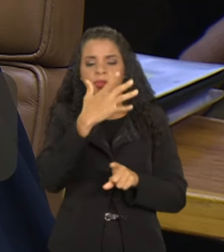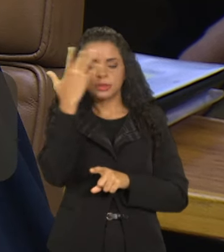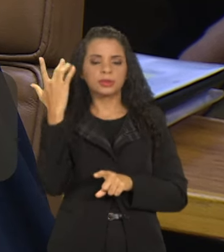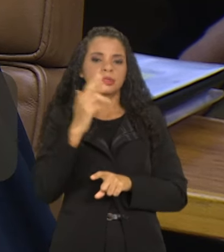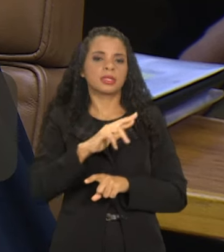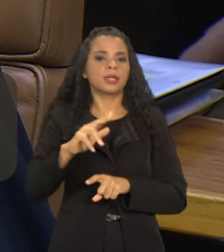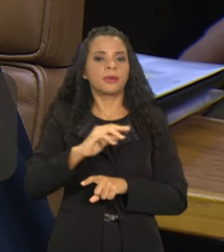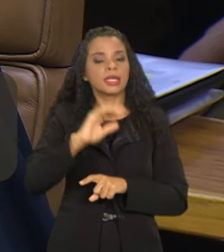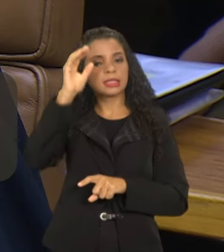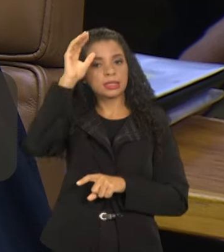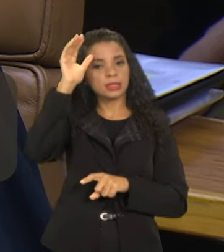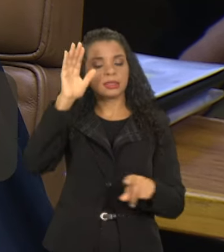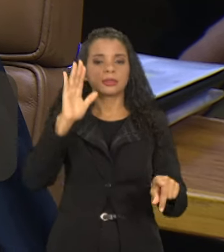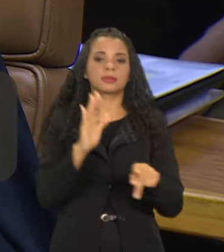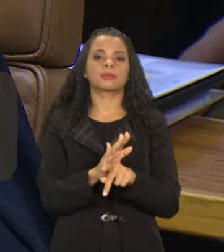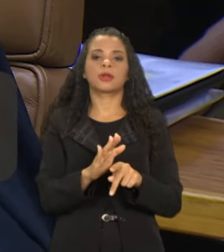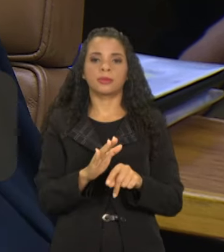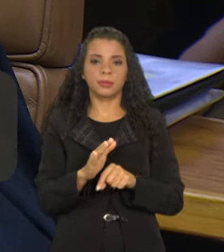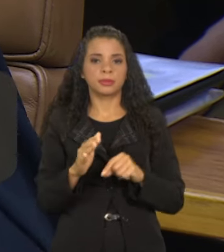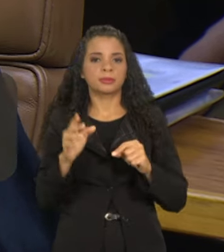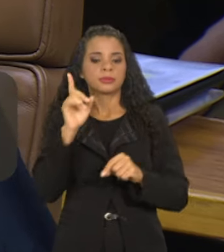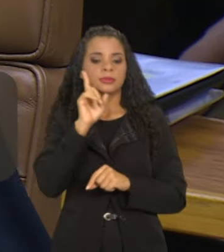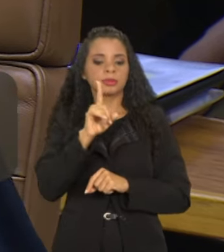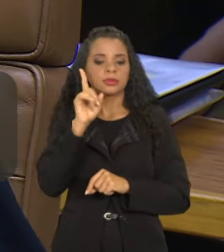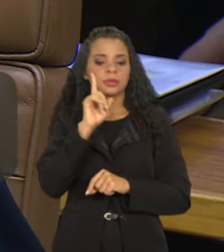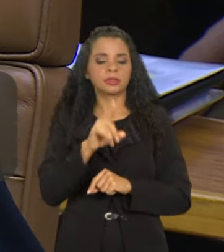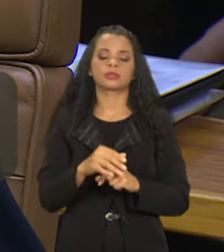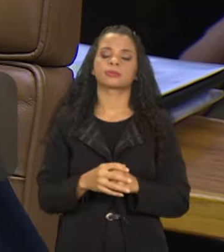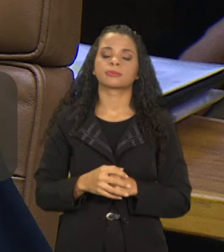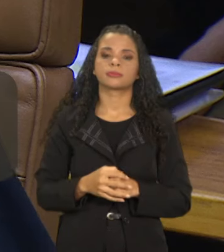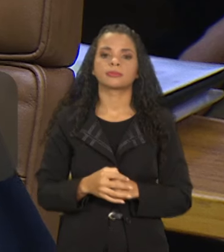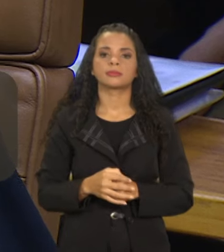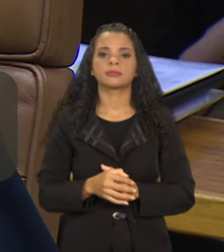dias, mais detalhes relacionados ao fim desses requisitos serão fornecidos.